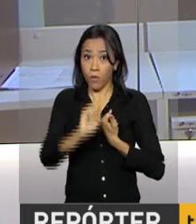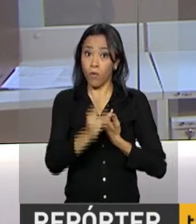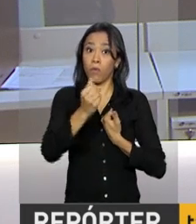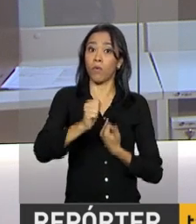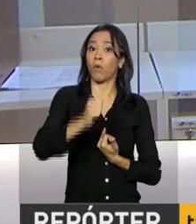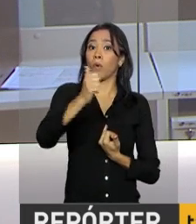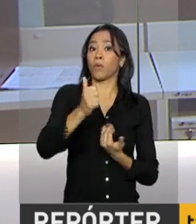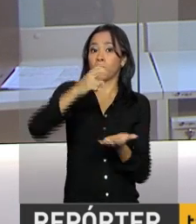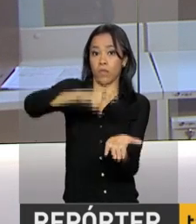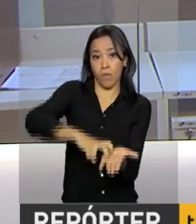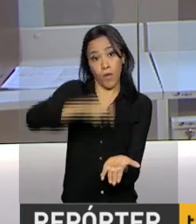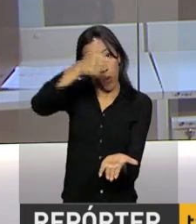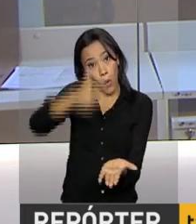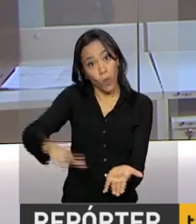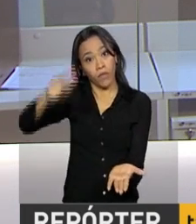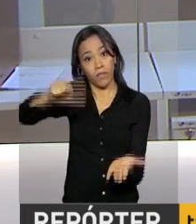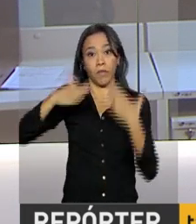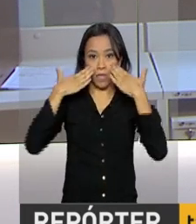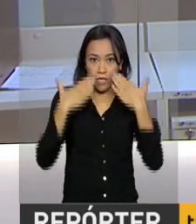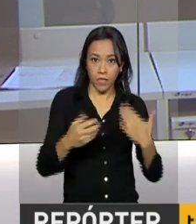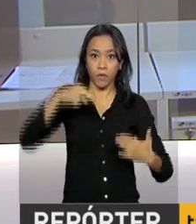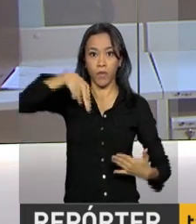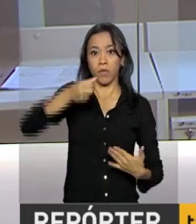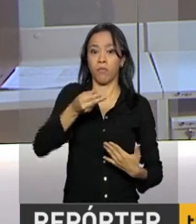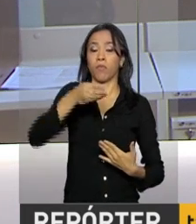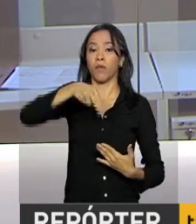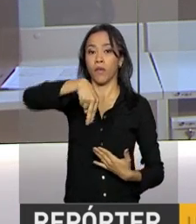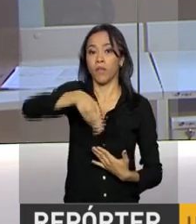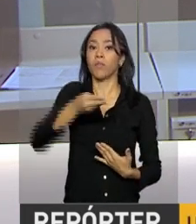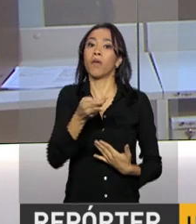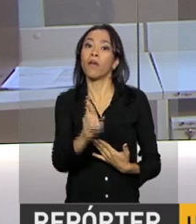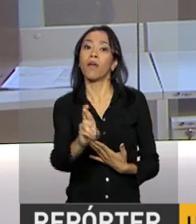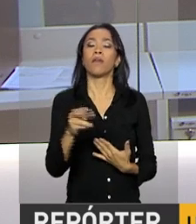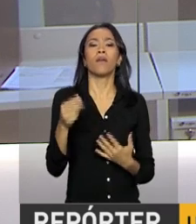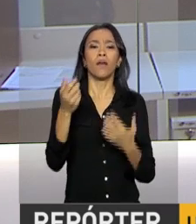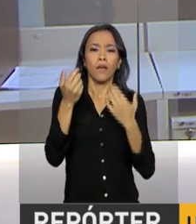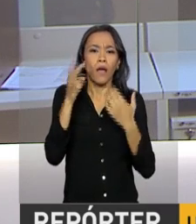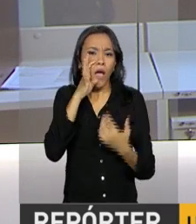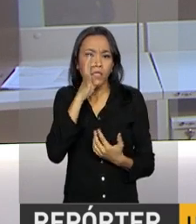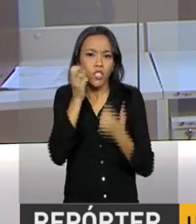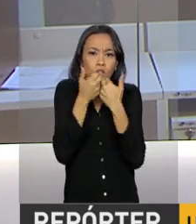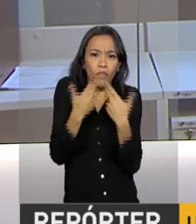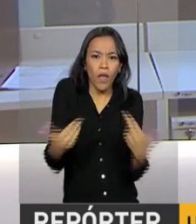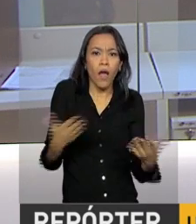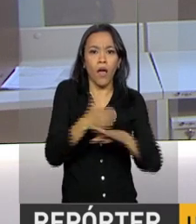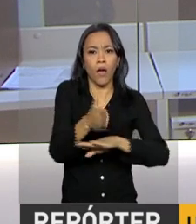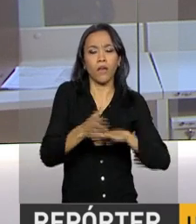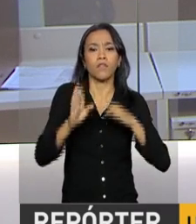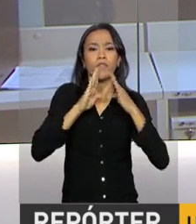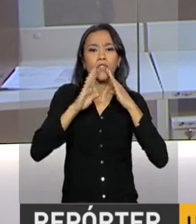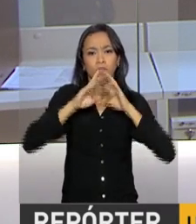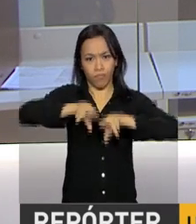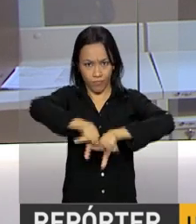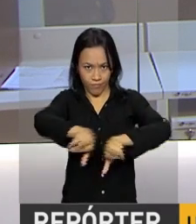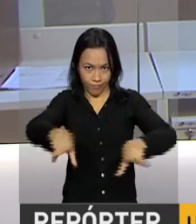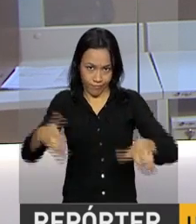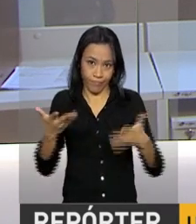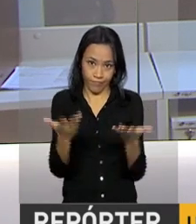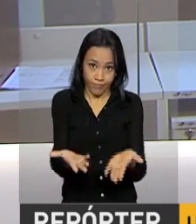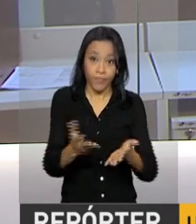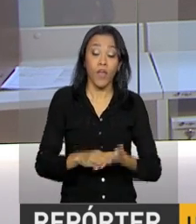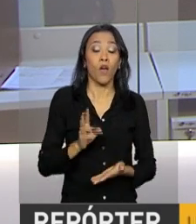da manhã na próxima edição do repórter NBR acompanhe também as novidades em nossas redes sociais no Twitter no Facebook no